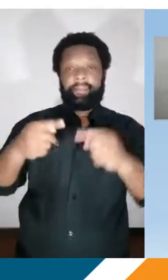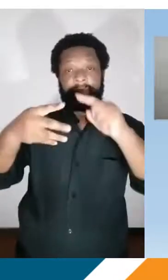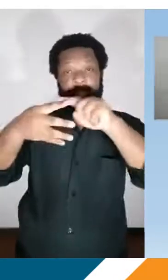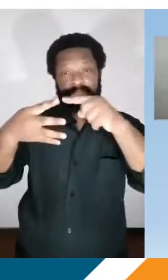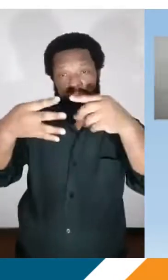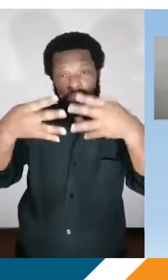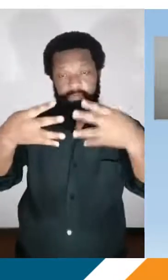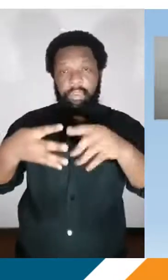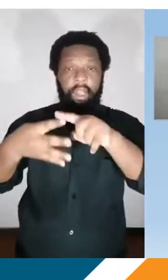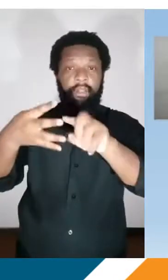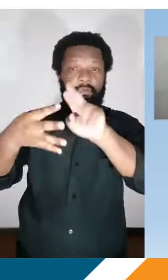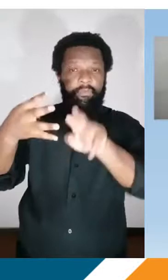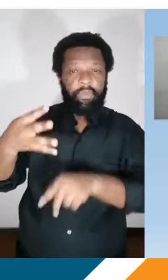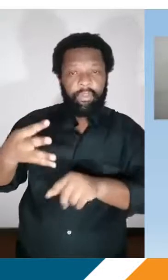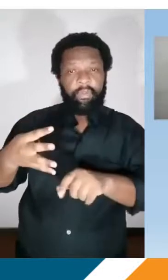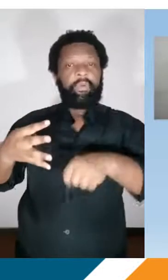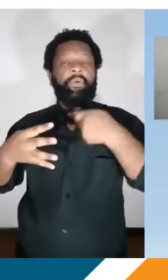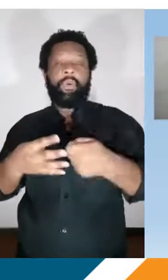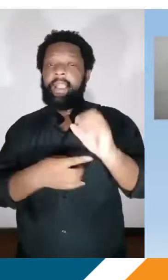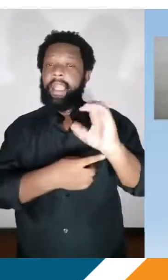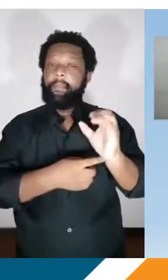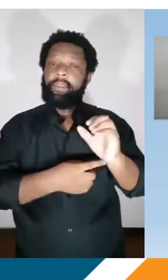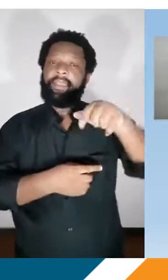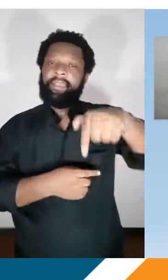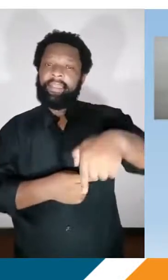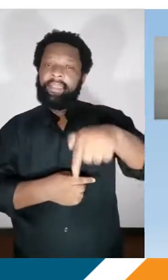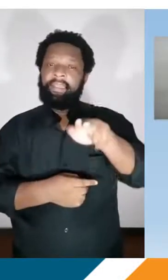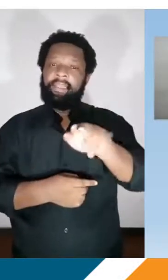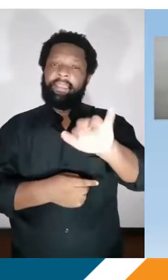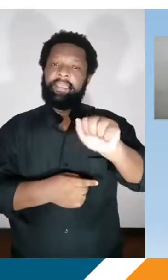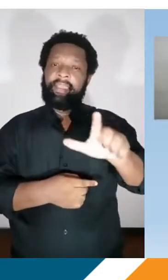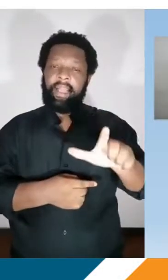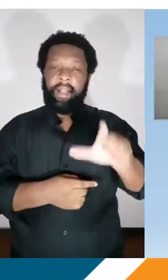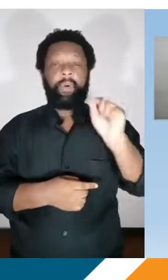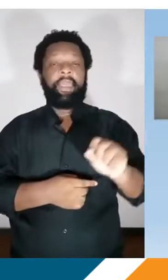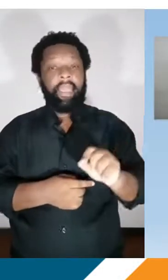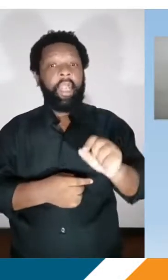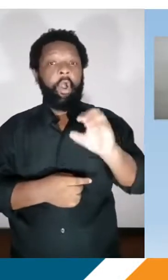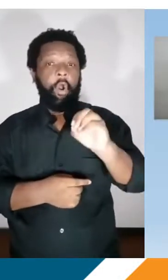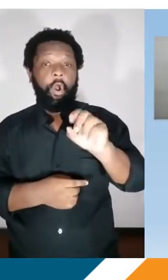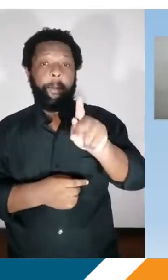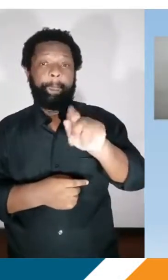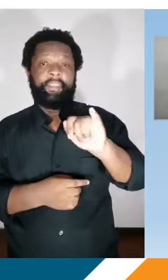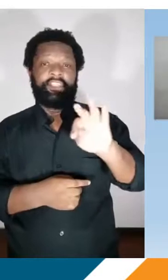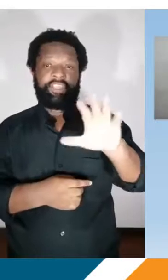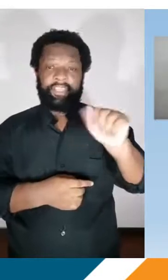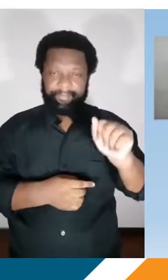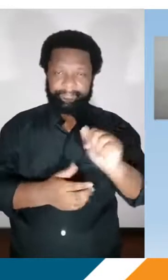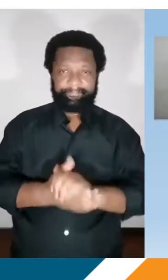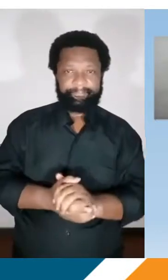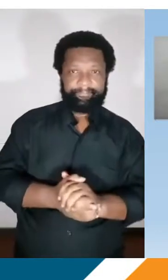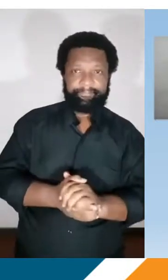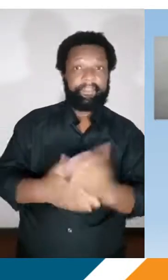ligantes diferentes. Então, isso é um carbono que? Quiral. Tá? Então, isso vai se basear numa isomeria ótica, ou óptica também,